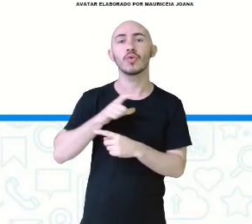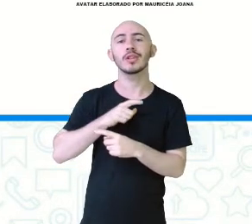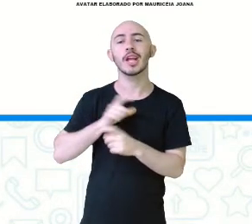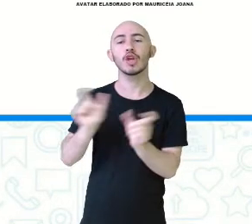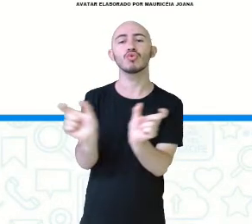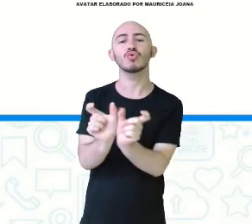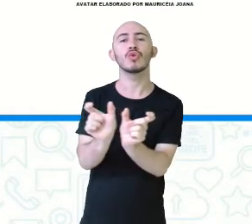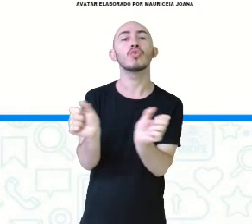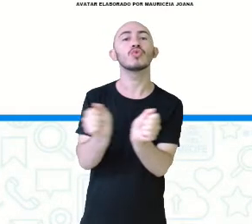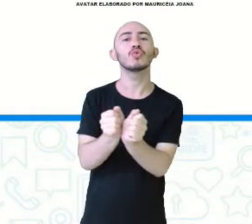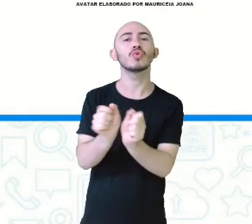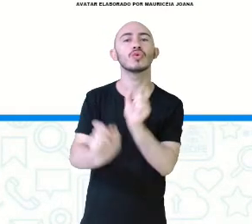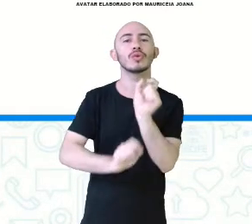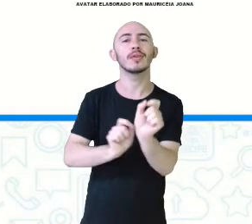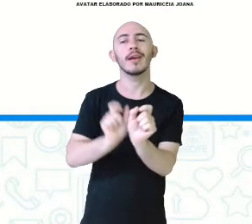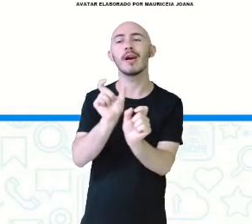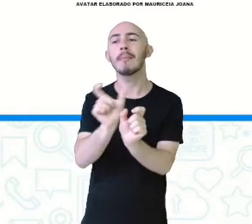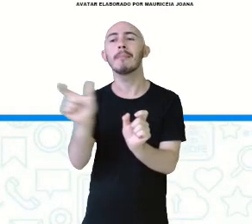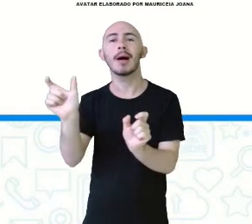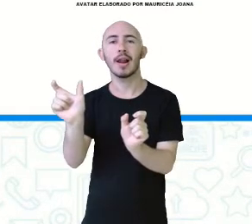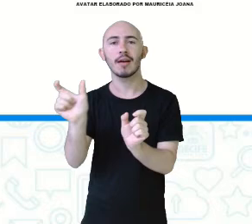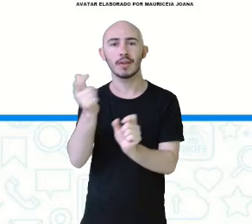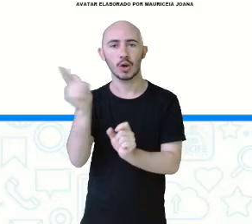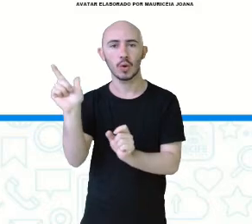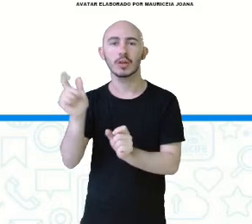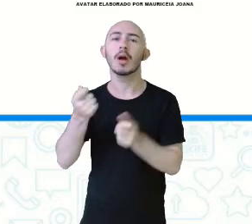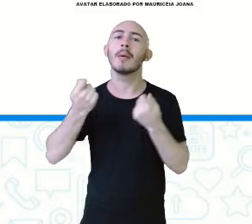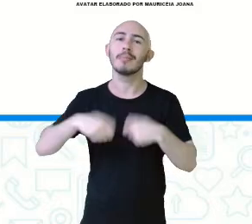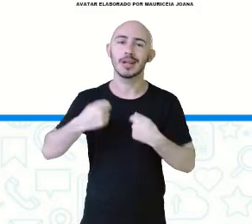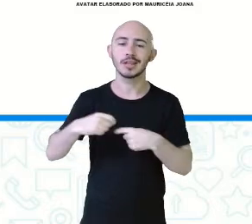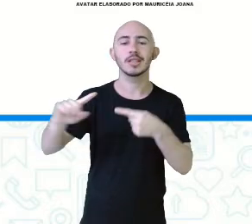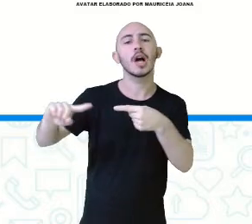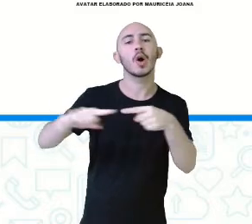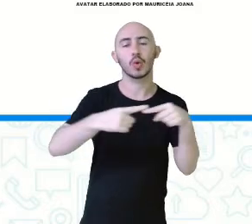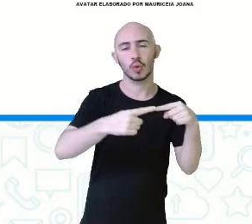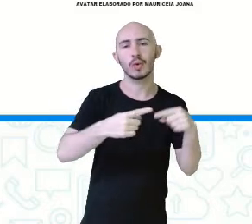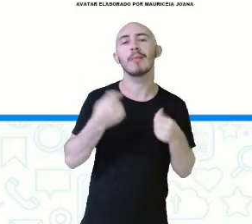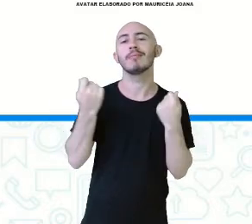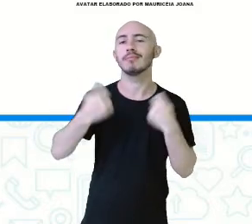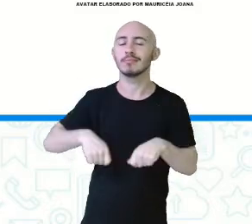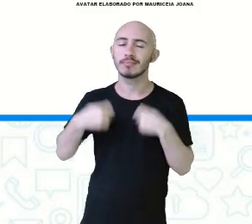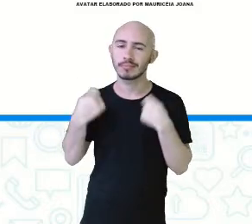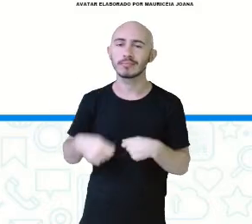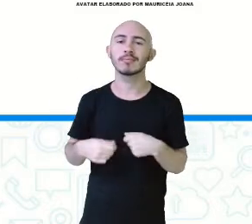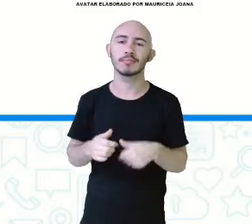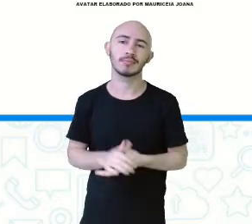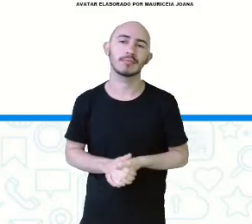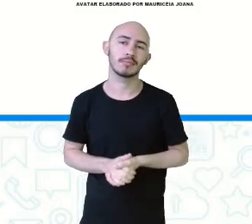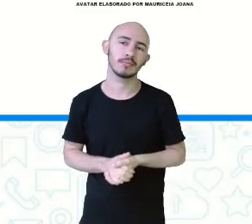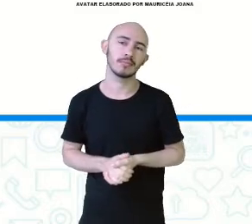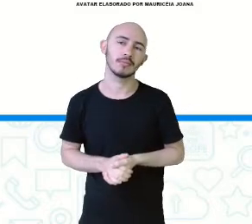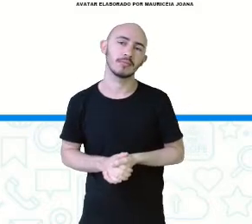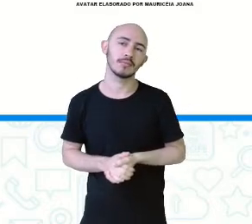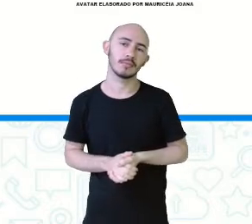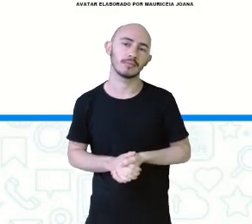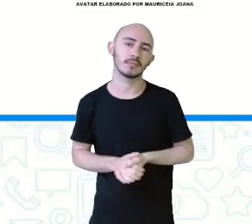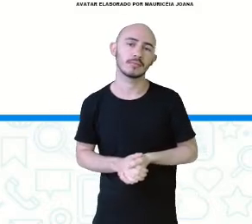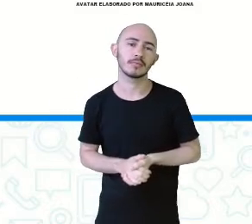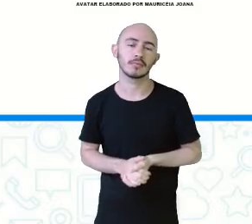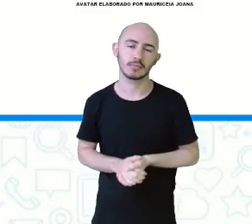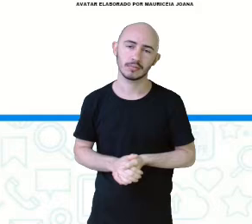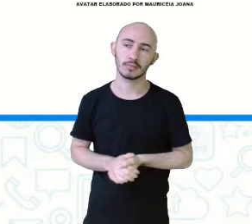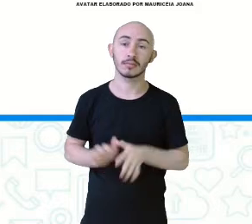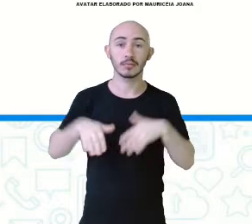outros termos, é necessário que haja concordância entre eles. Isto é, os termos que acompanham o